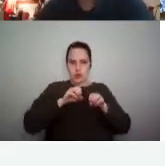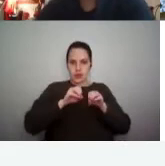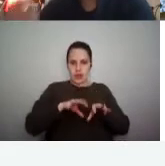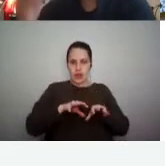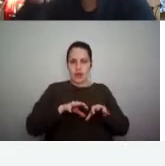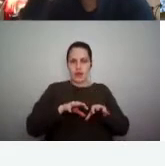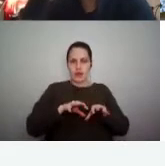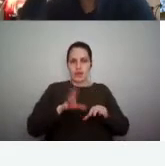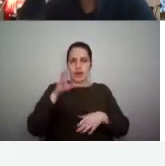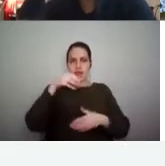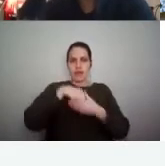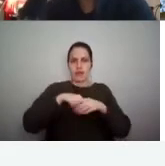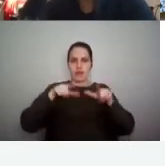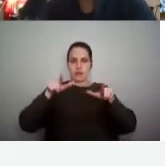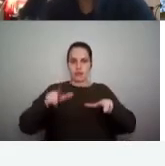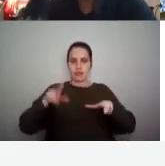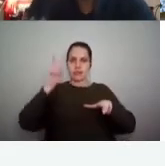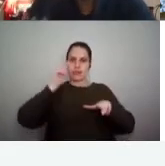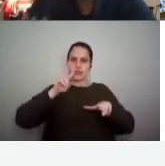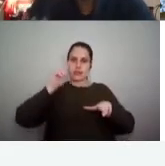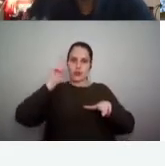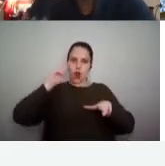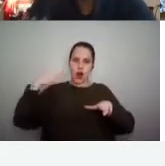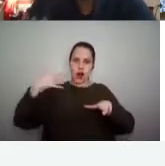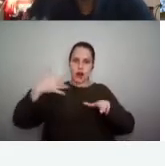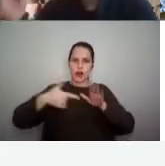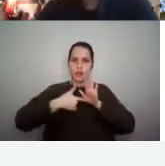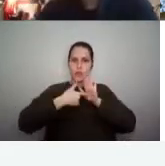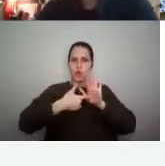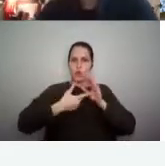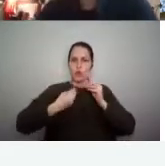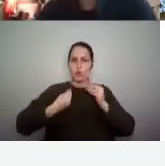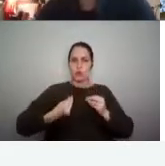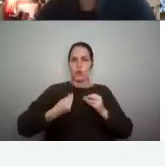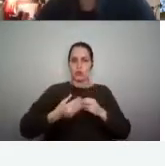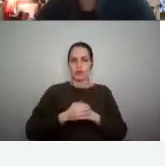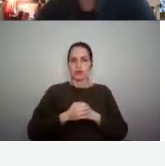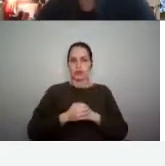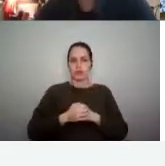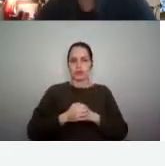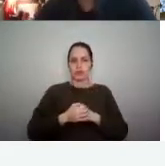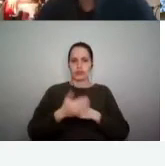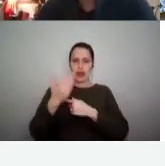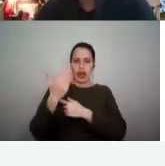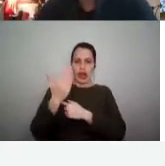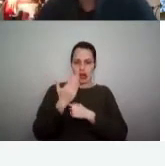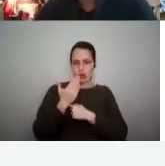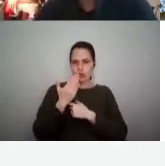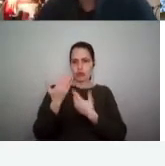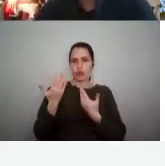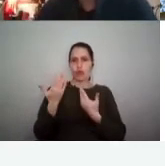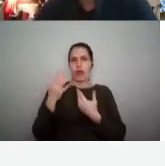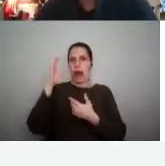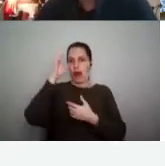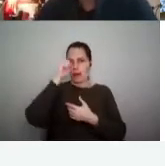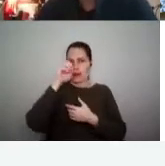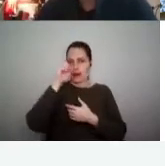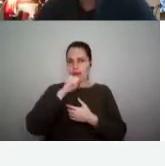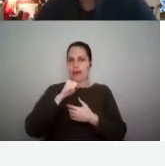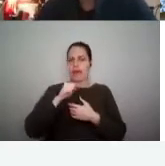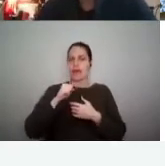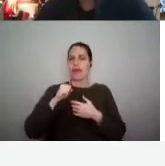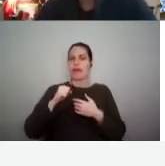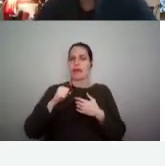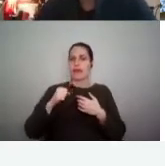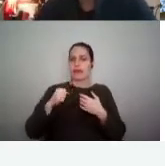nesse cenário historicamente, né, nos ajudou a aprender e a desprender-se nos caminhos da inovação, ou ao